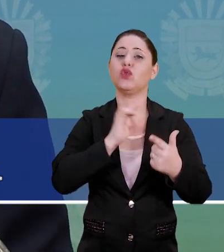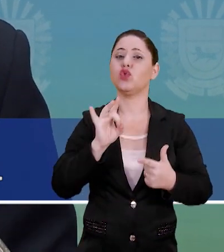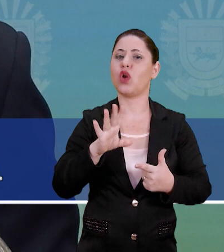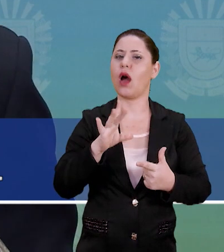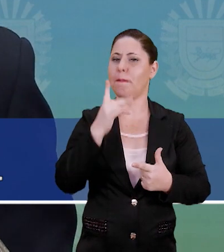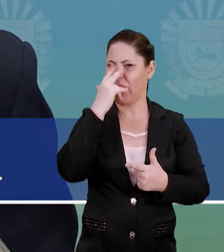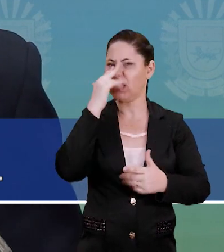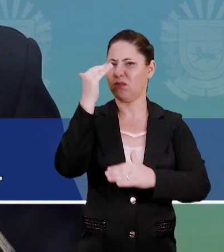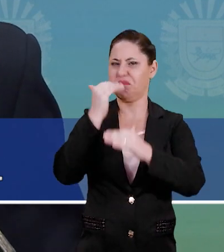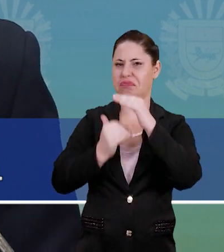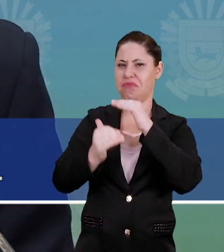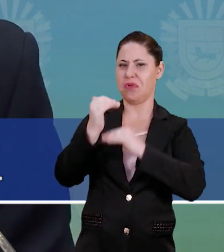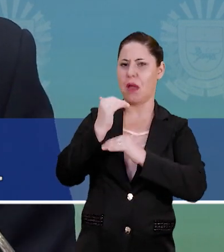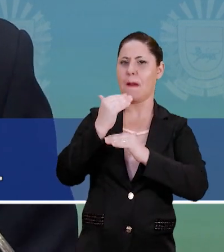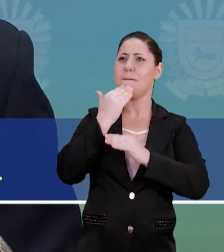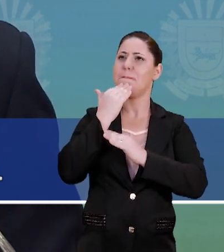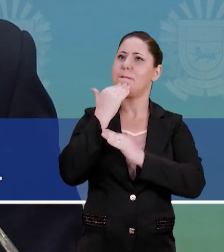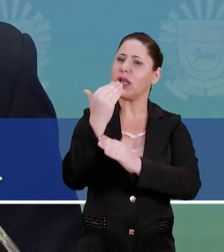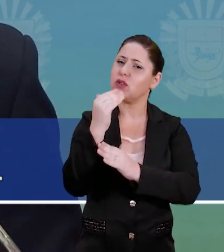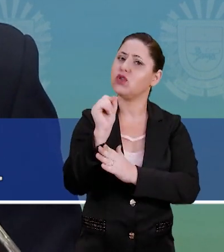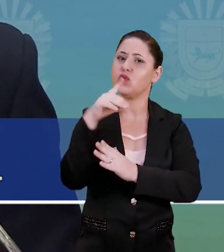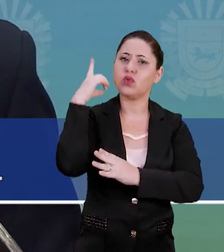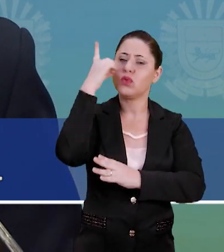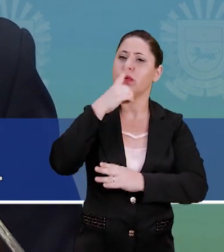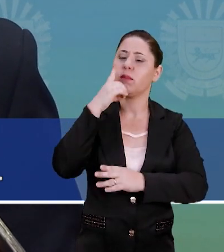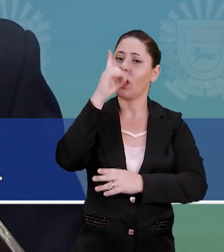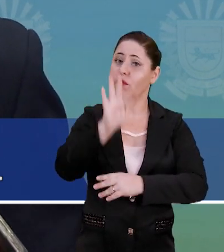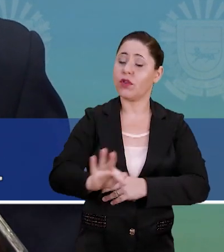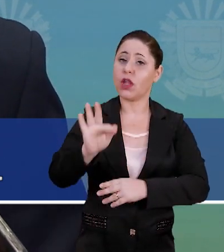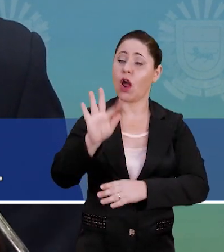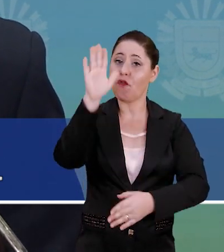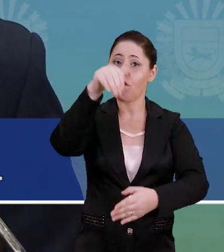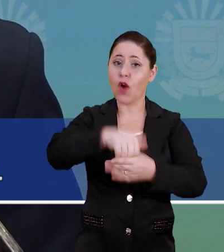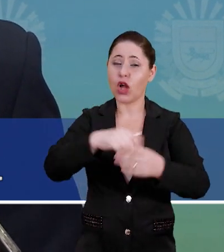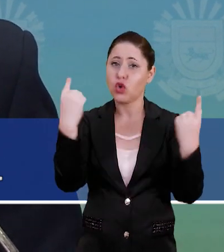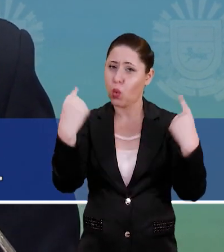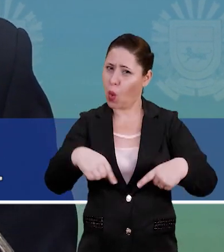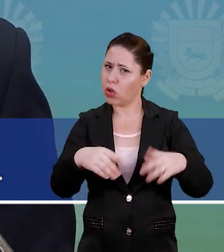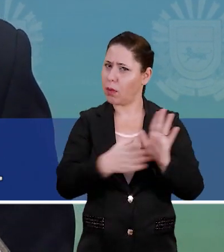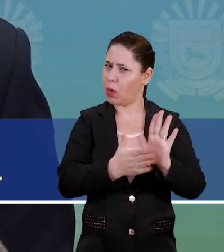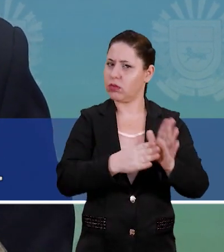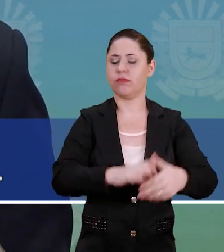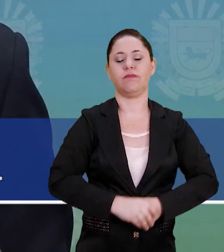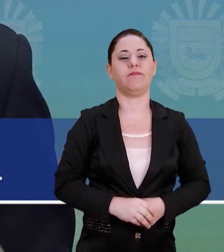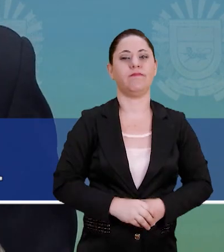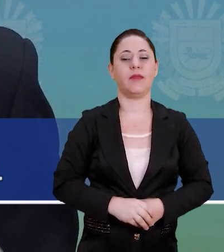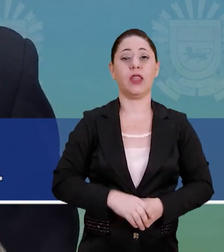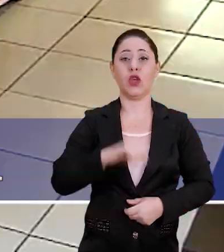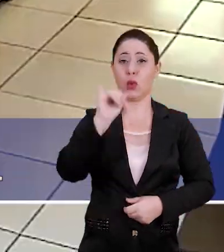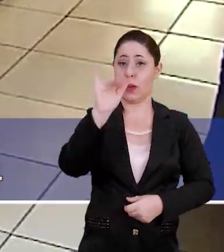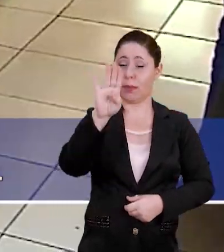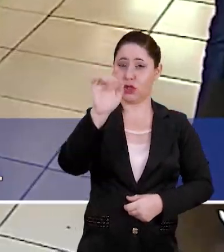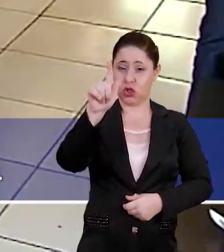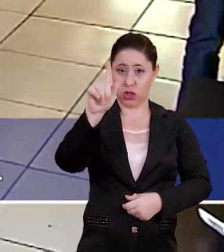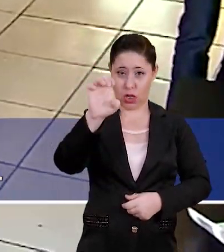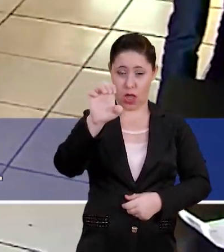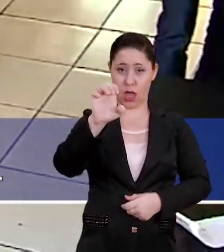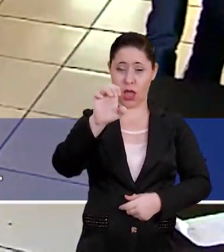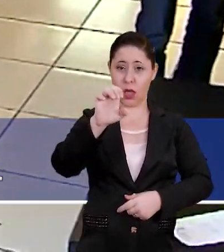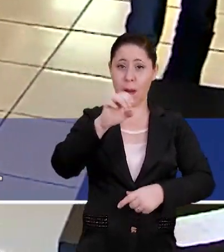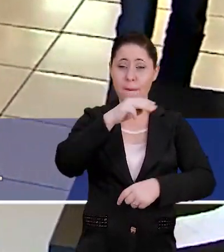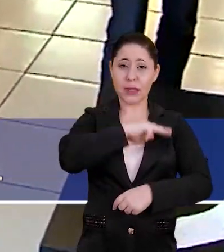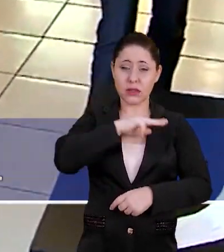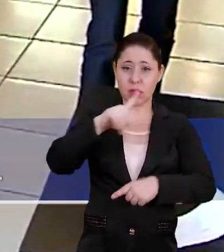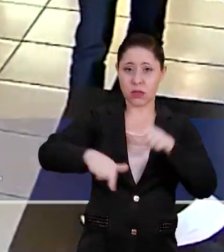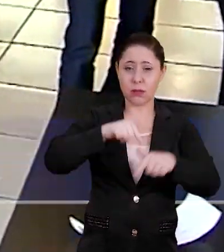isso é um retrocesso e estamos fazendo um apelo para que os deputados federais votem contra essa proposta. De acordo com o IBGE